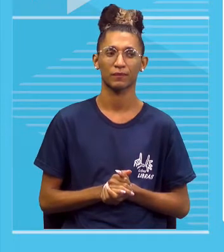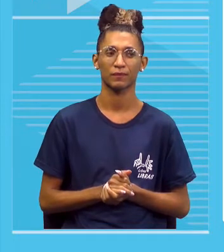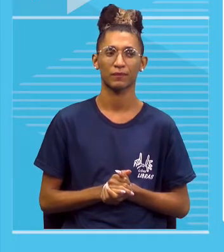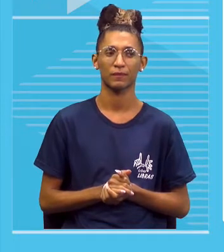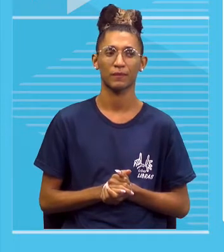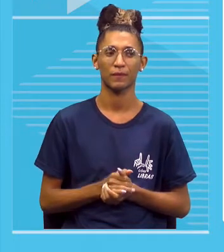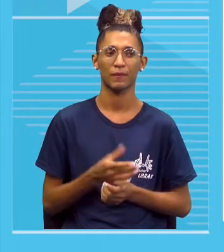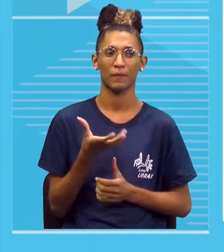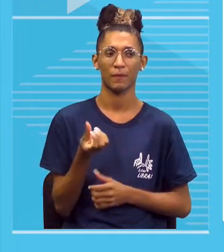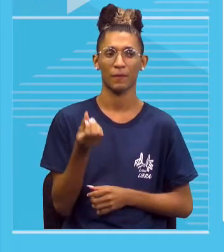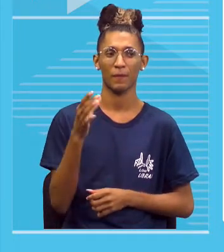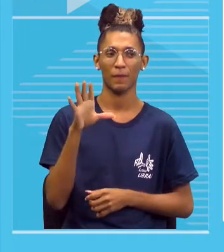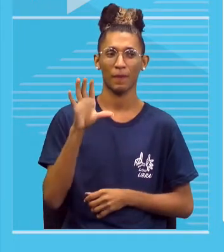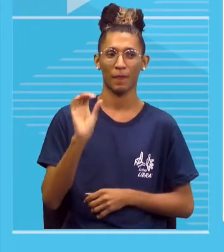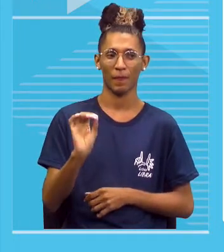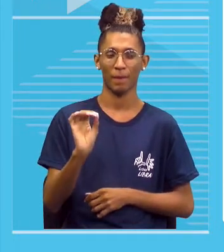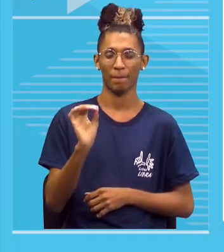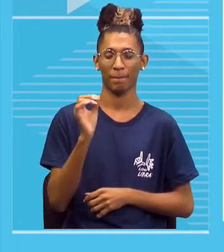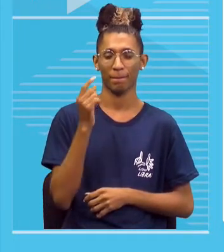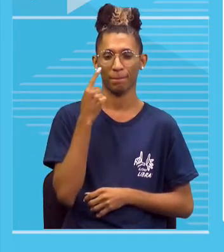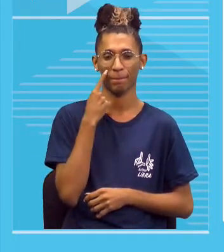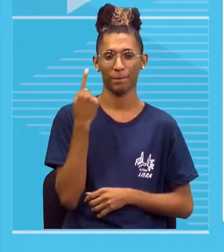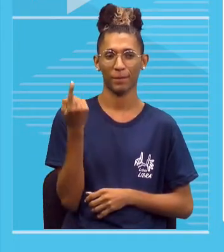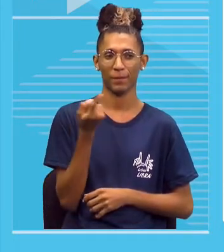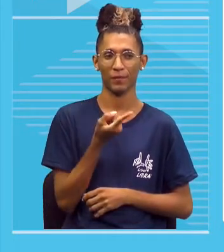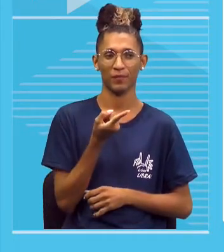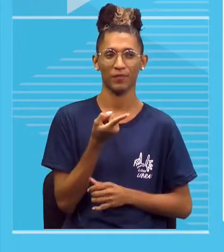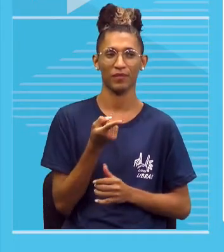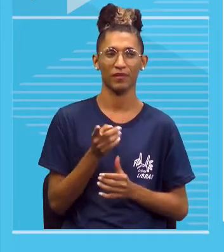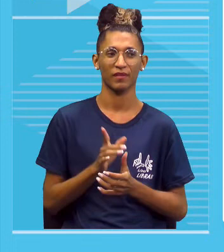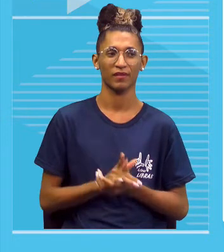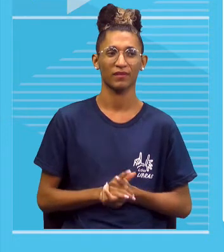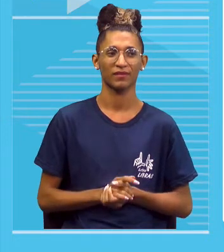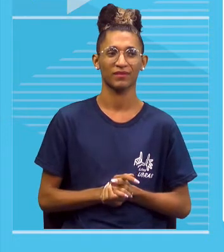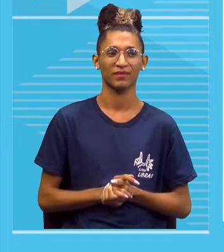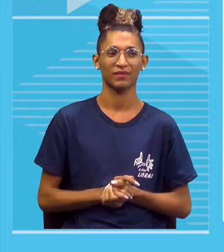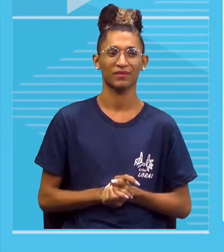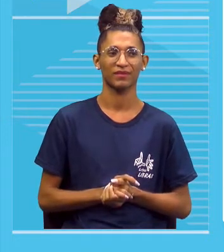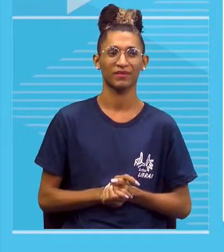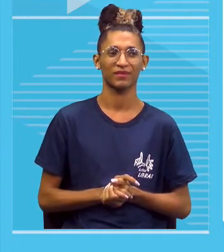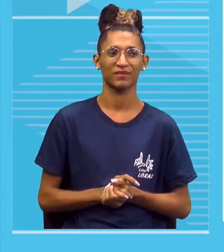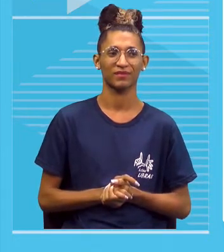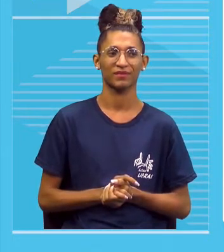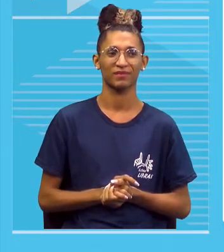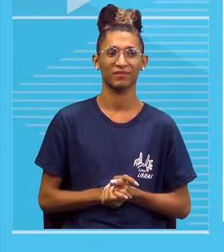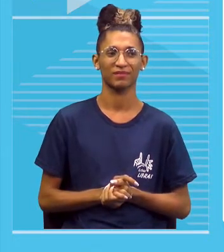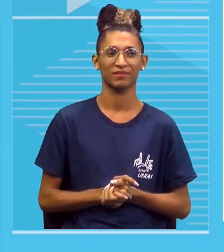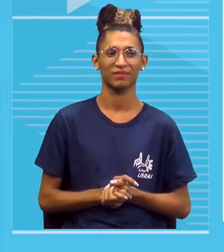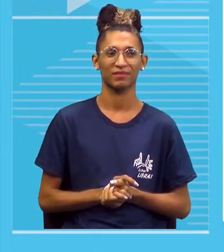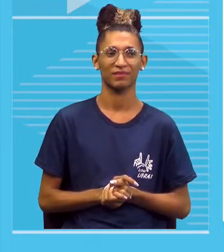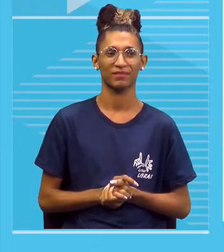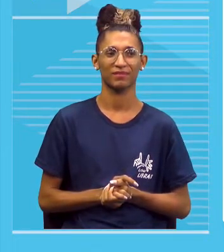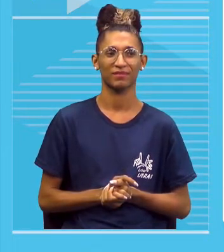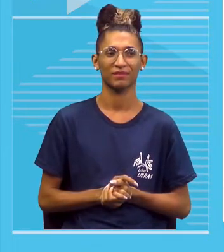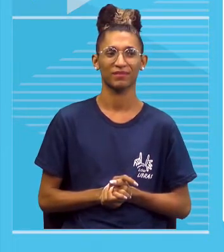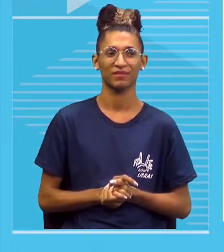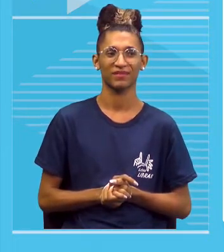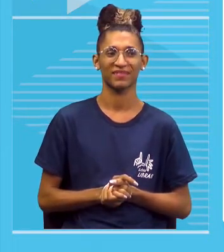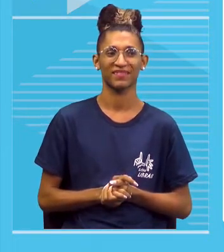em 60 tá aqui né E aí E aí